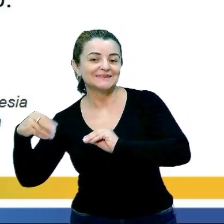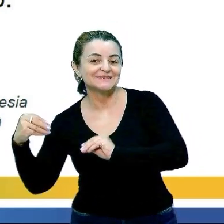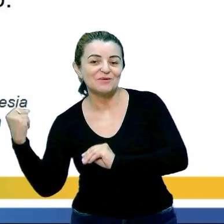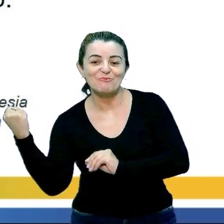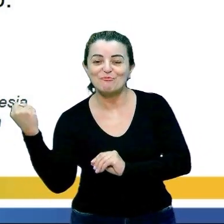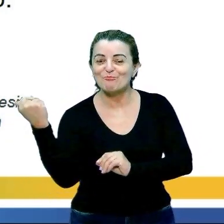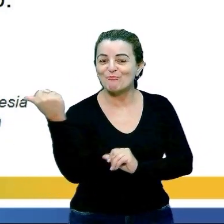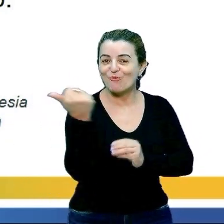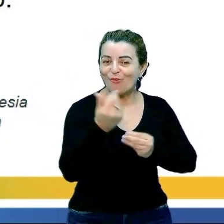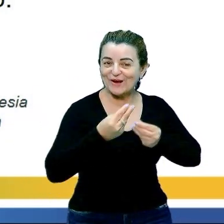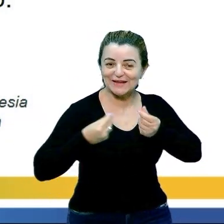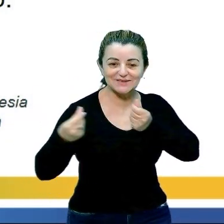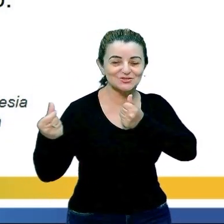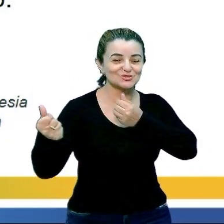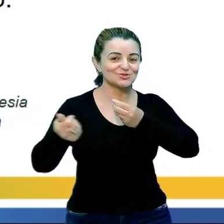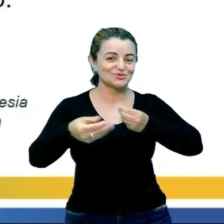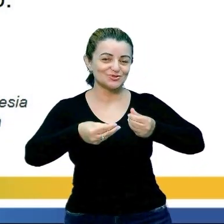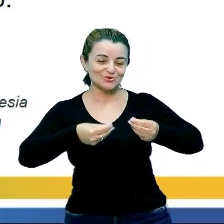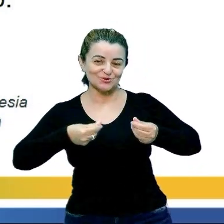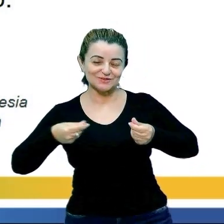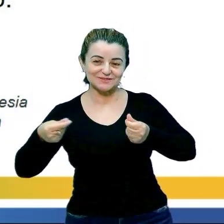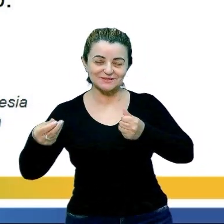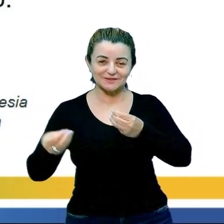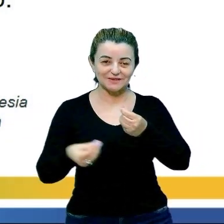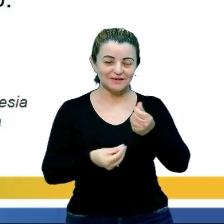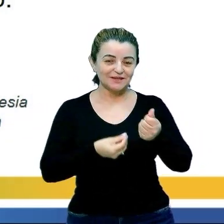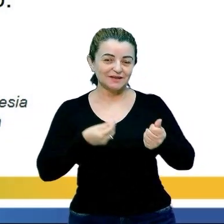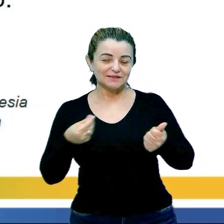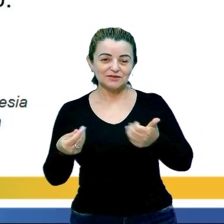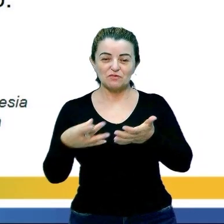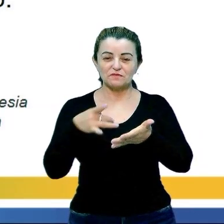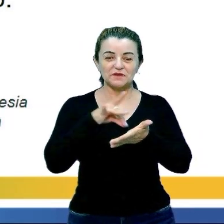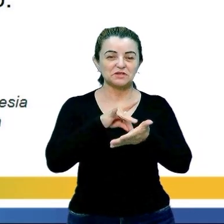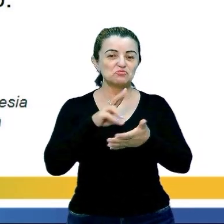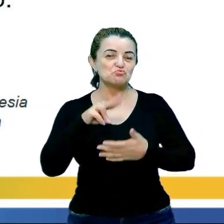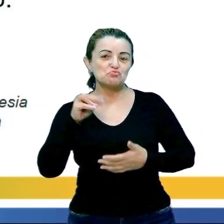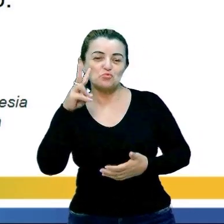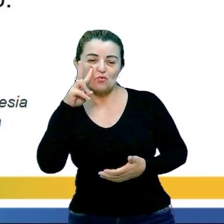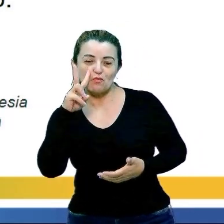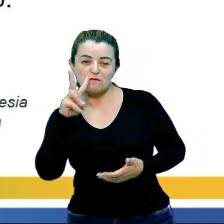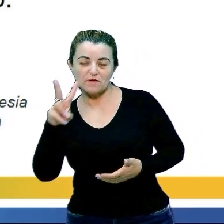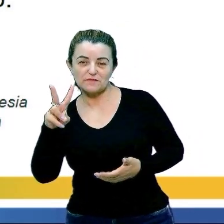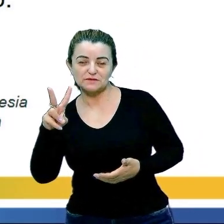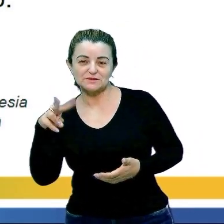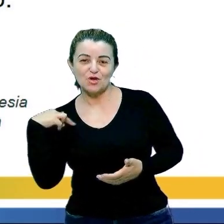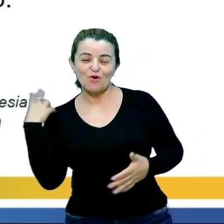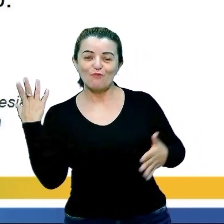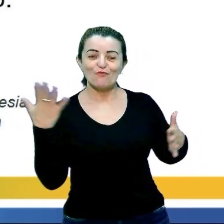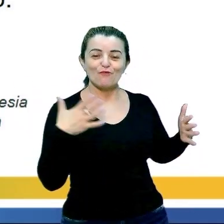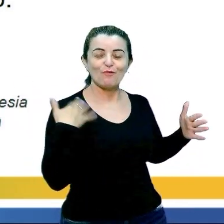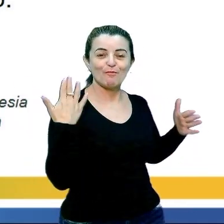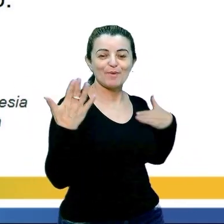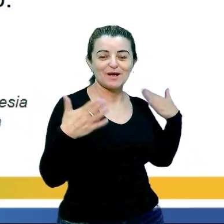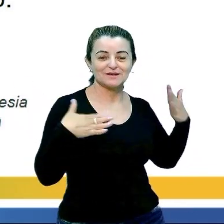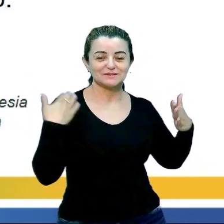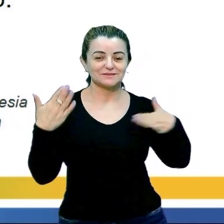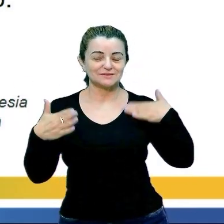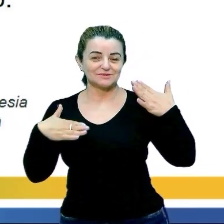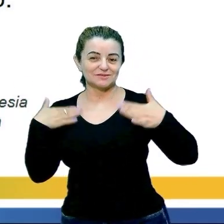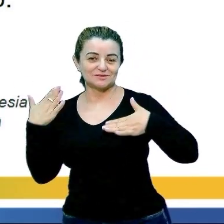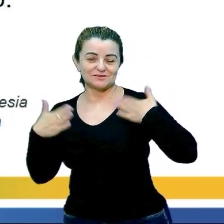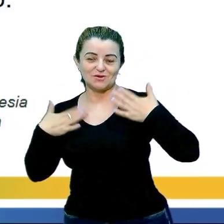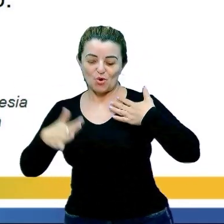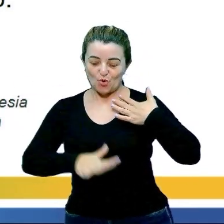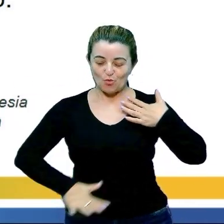muito graciosa, tão fértil eu nunca vi. A gente vai passear, o chão espeta